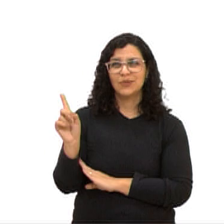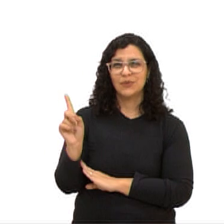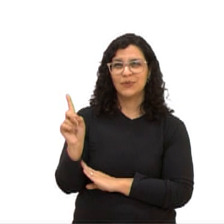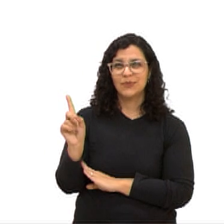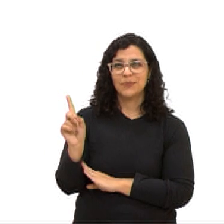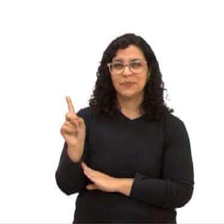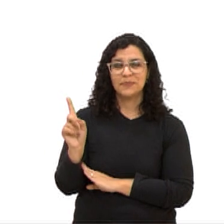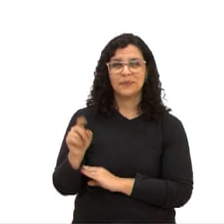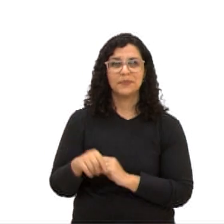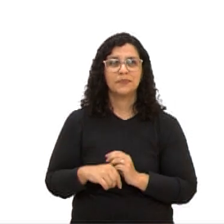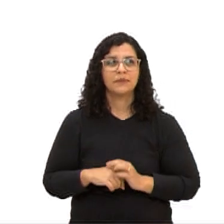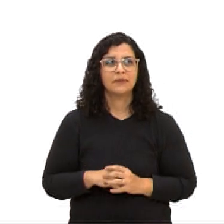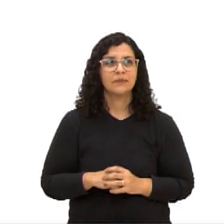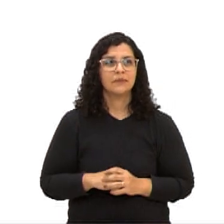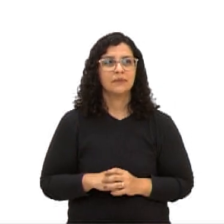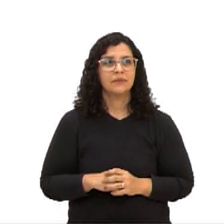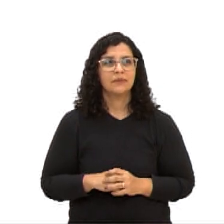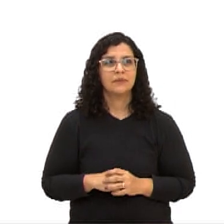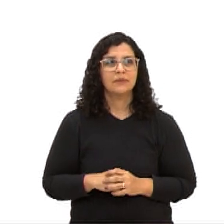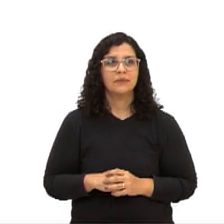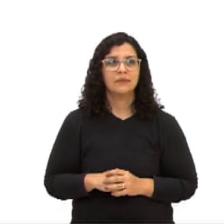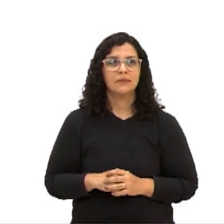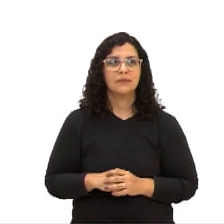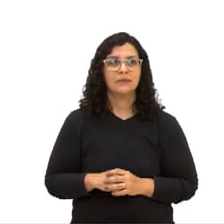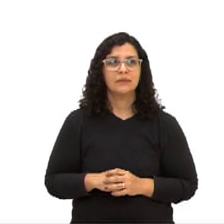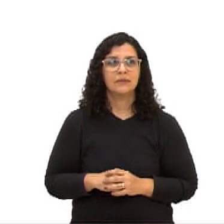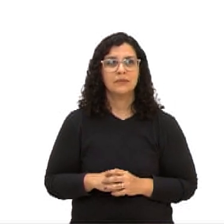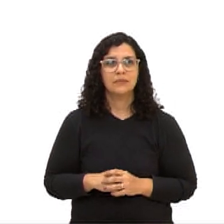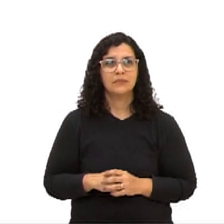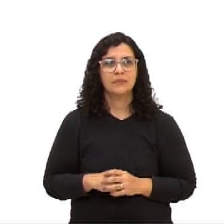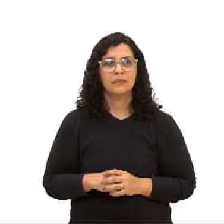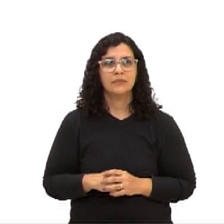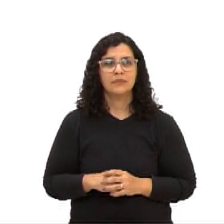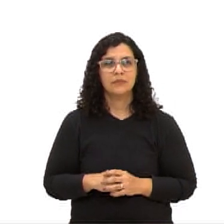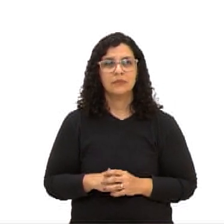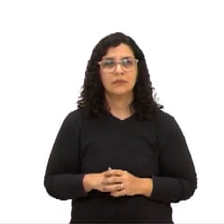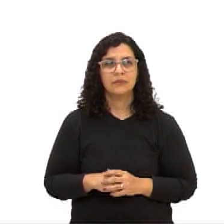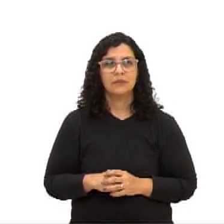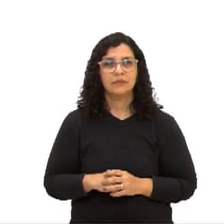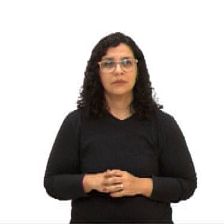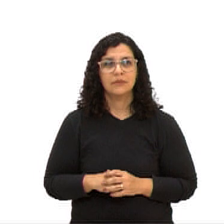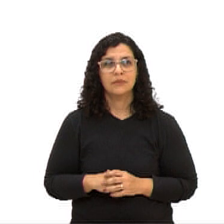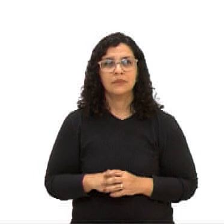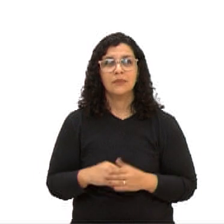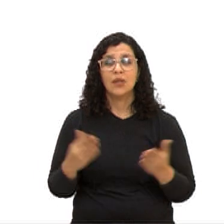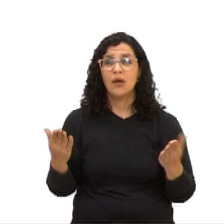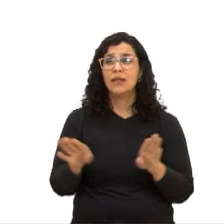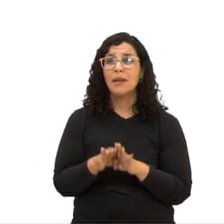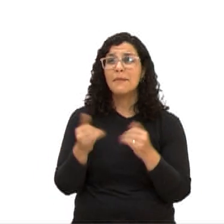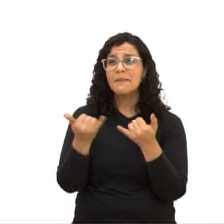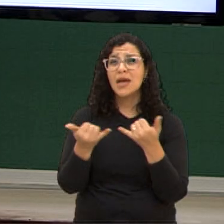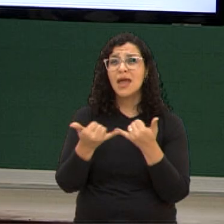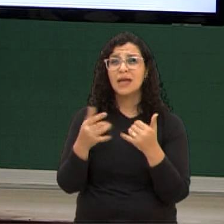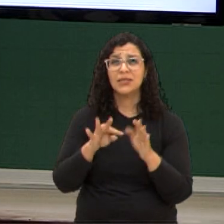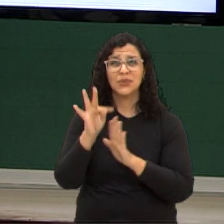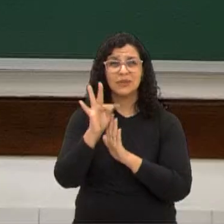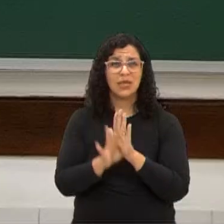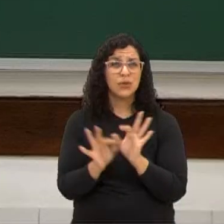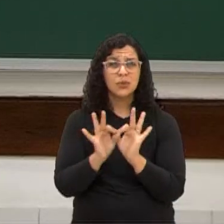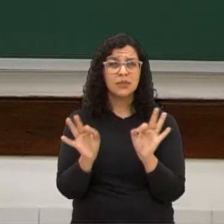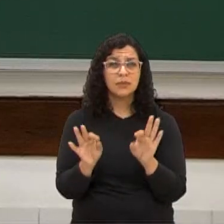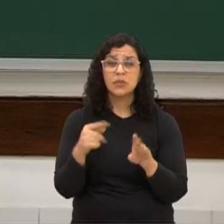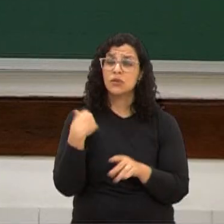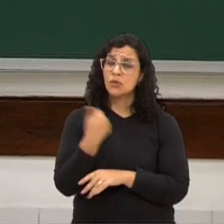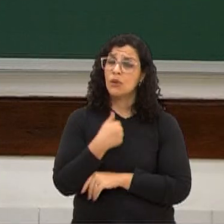almuerzo en la nevera. Solo tú lo pones en el horno. Compre pan para desayunar por la tarde. São muito parecidos. Então, a gente